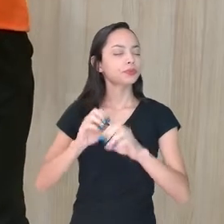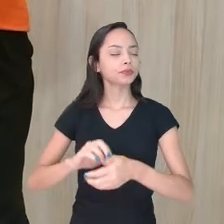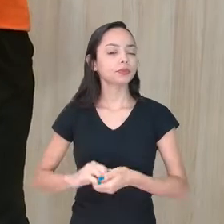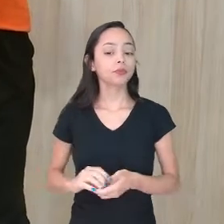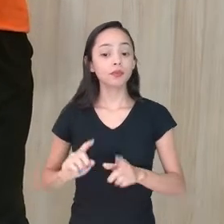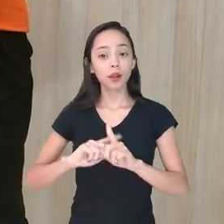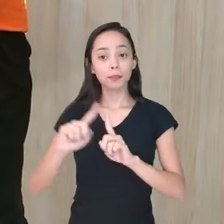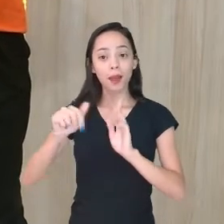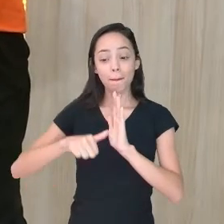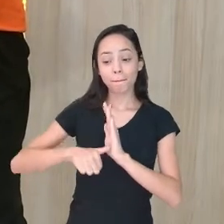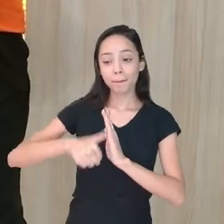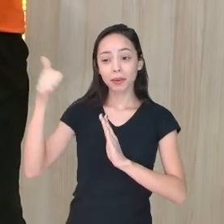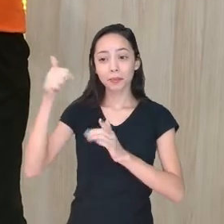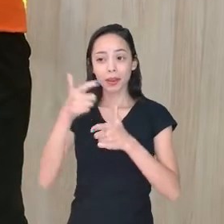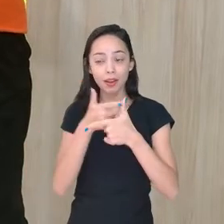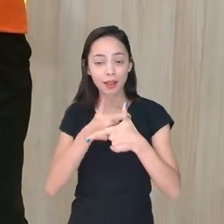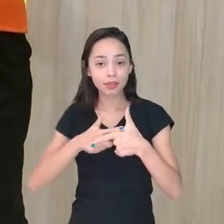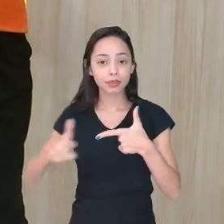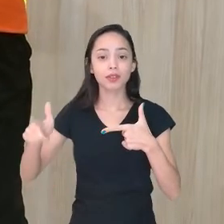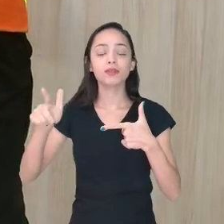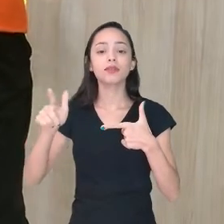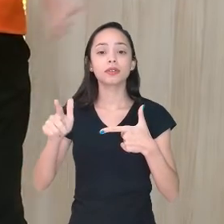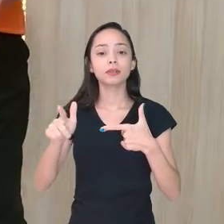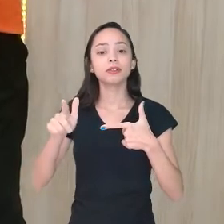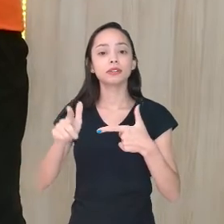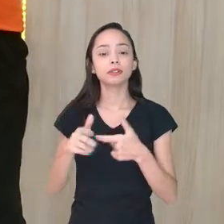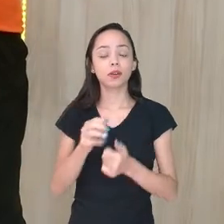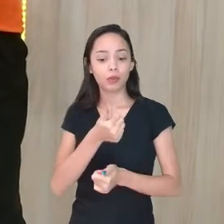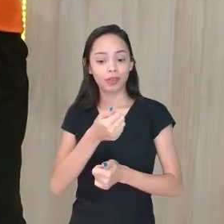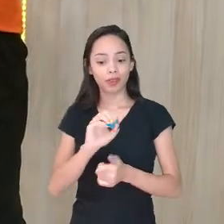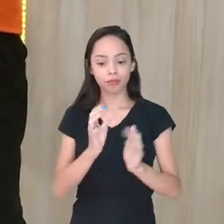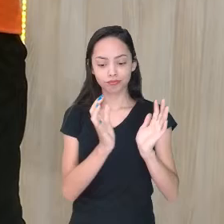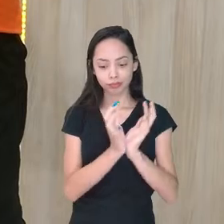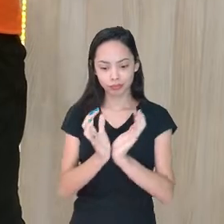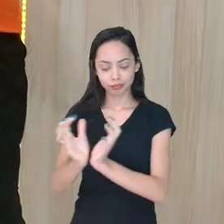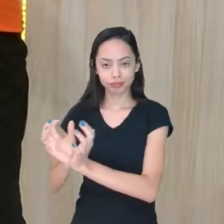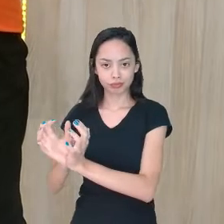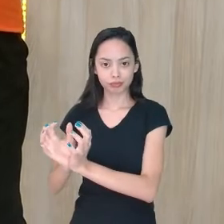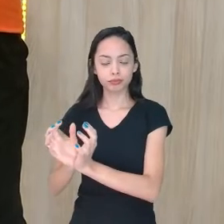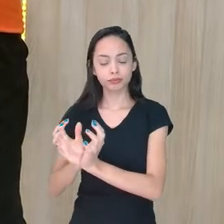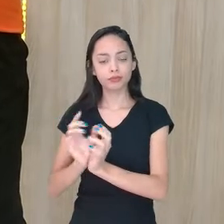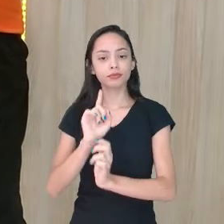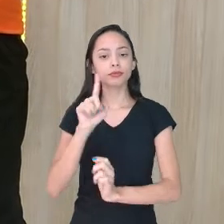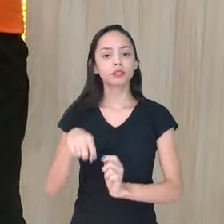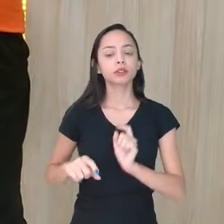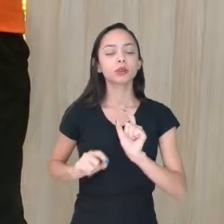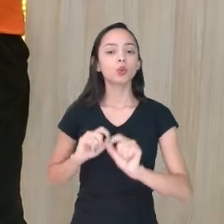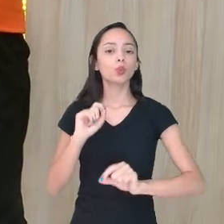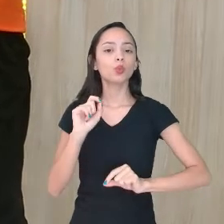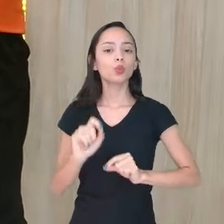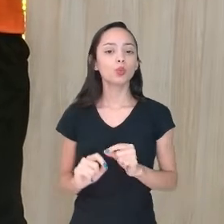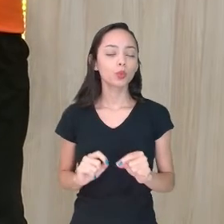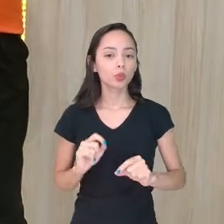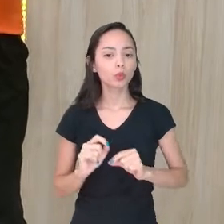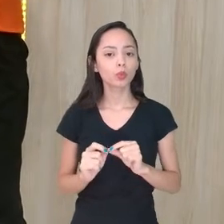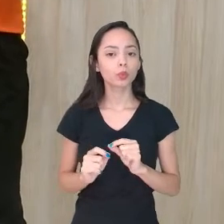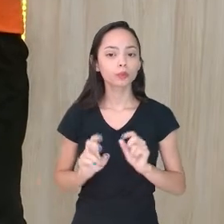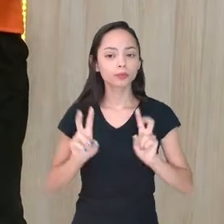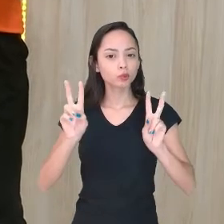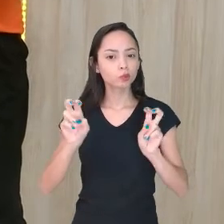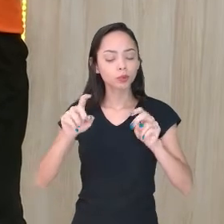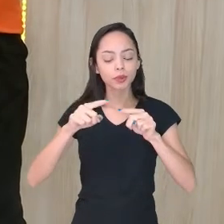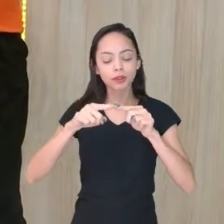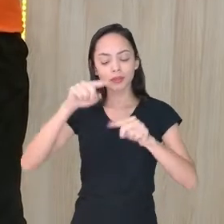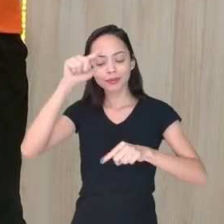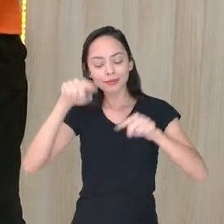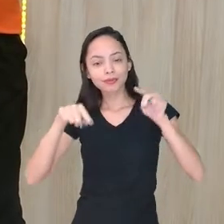a primeira divisão entre elas, entre essas 10 classes de palavras, é justamente a questão da